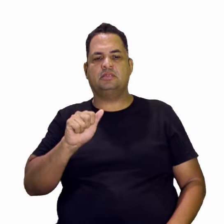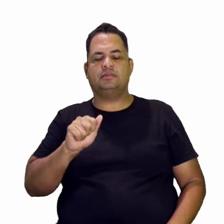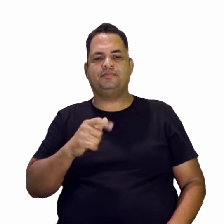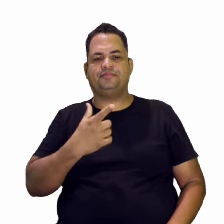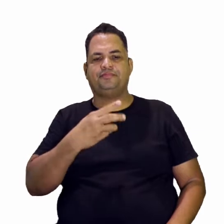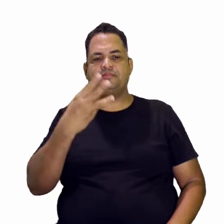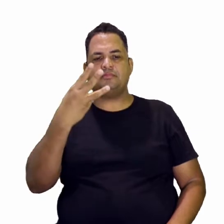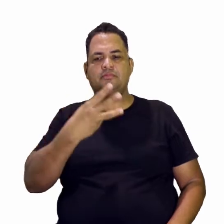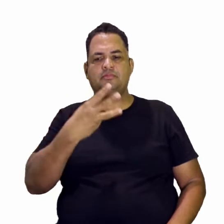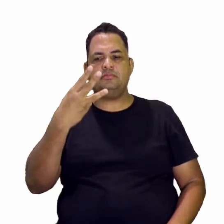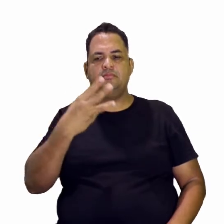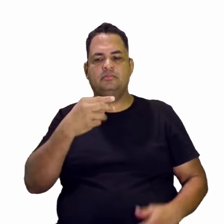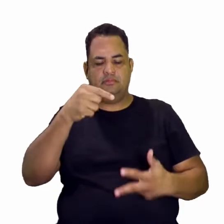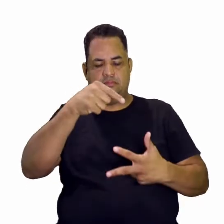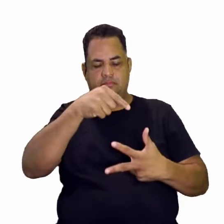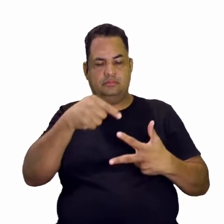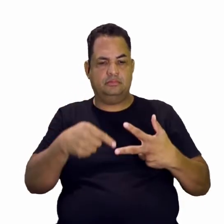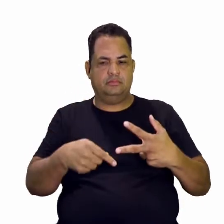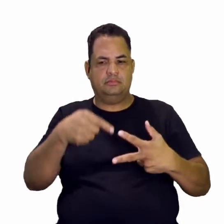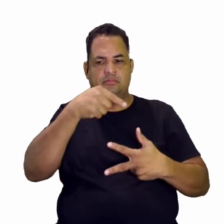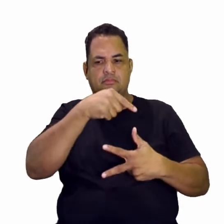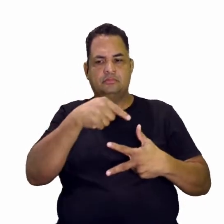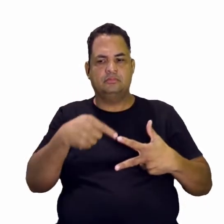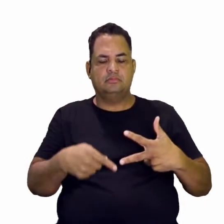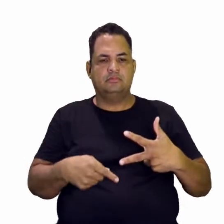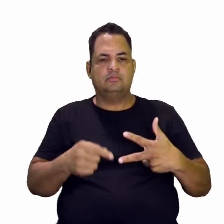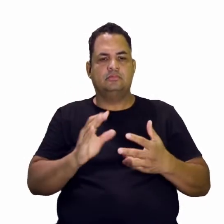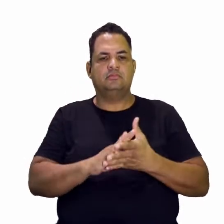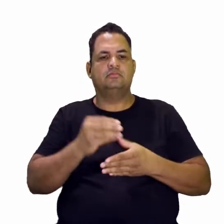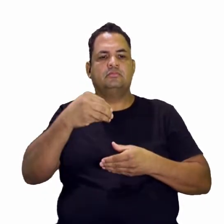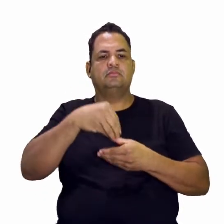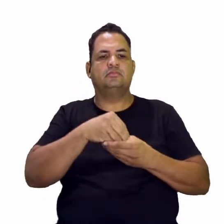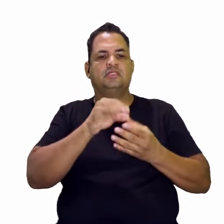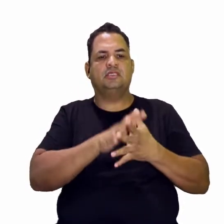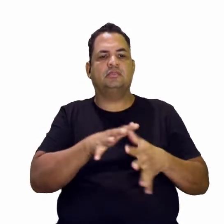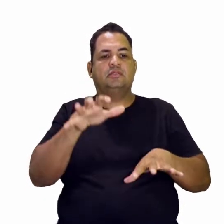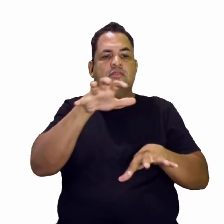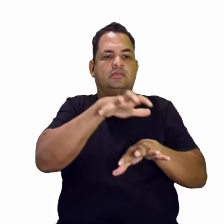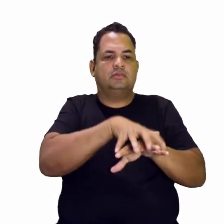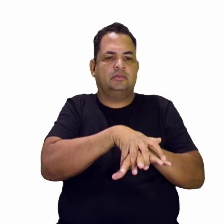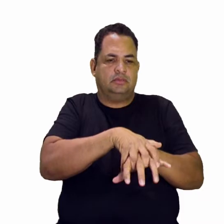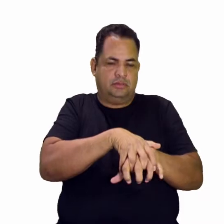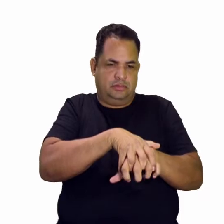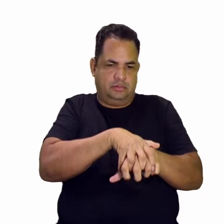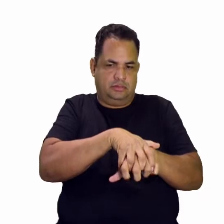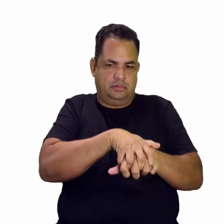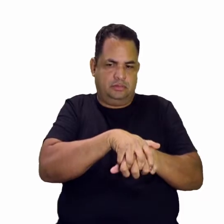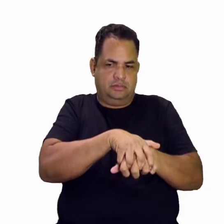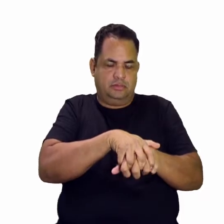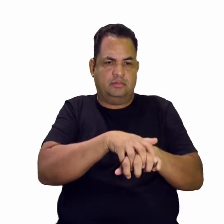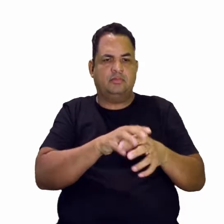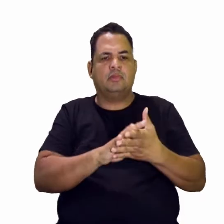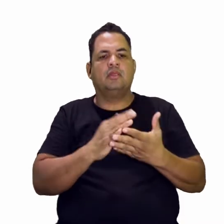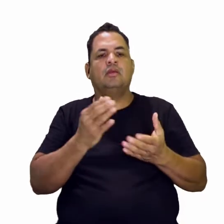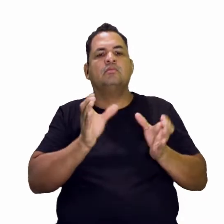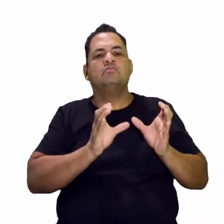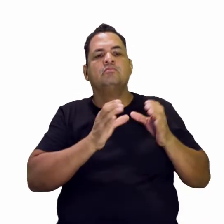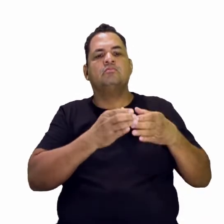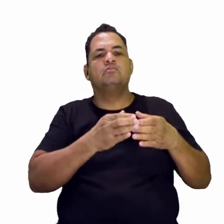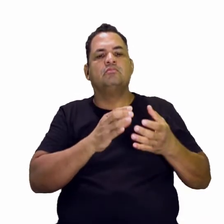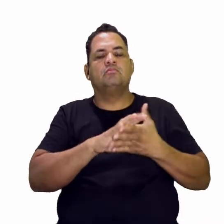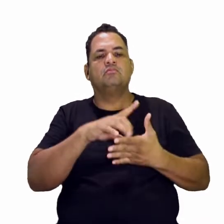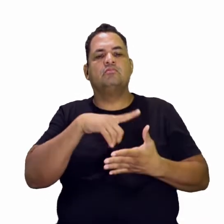arqueobactérias. Então, nós temos 3 representantes dentro desse reino. Agora, por que esses 3